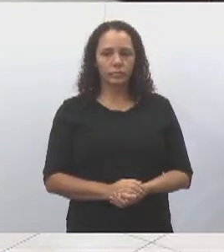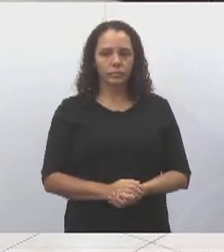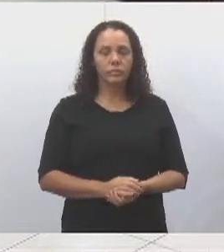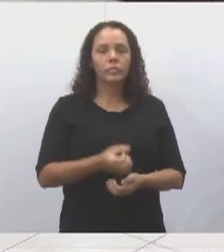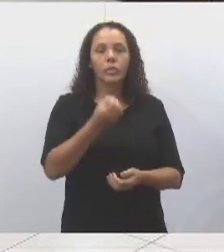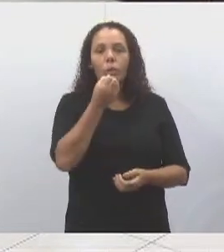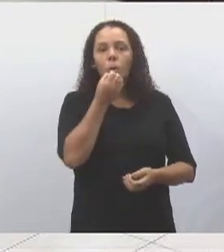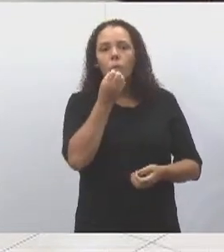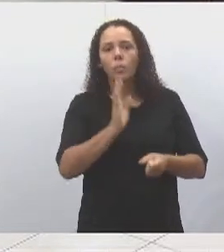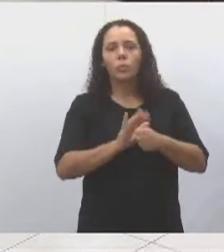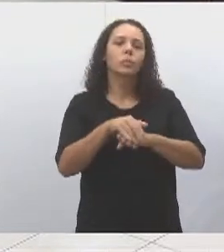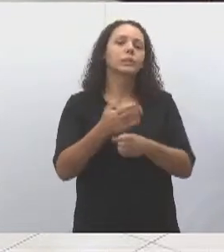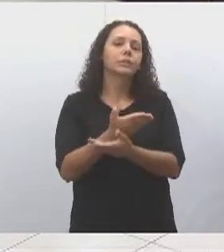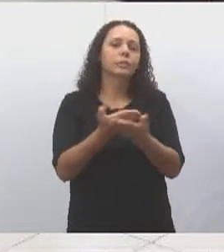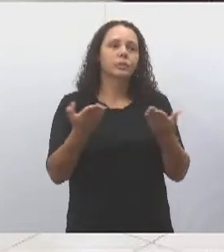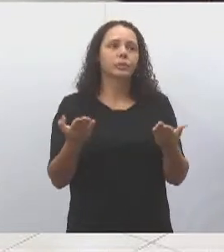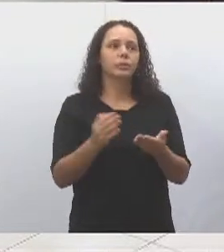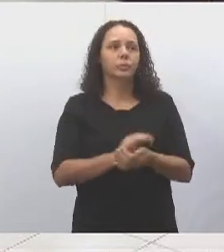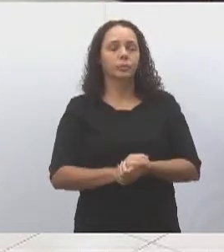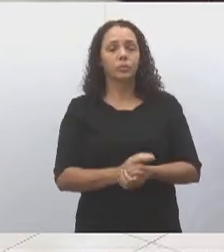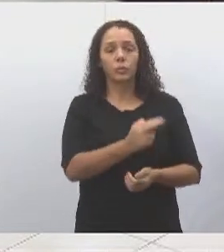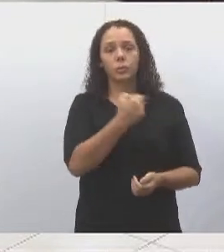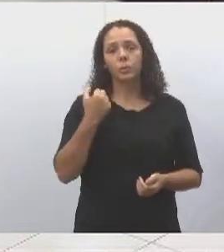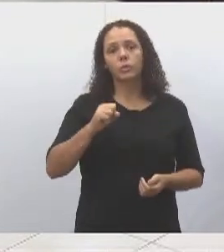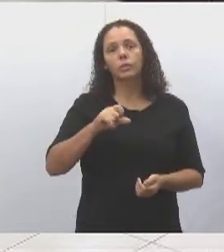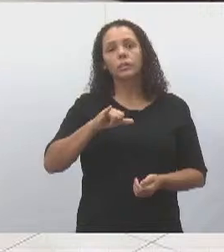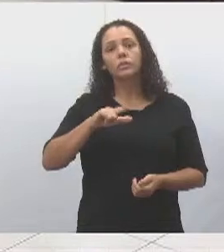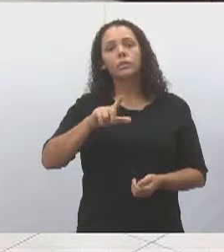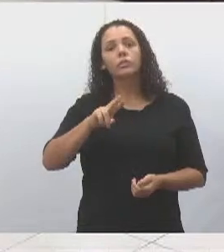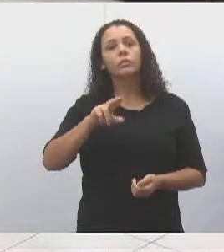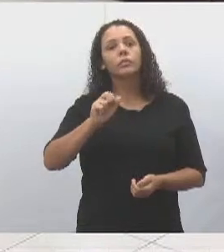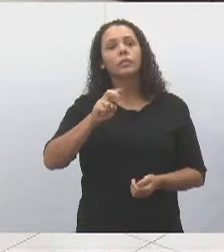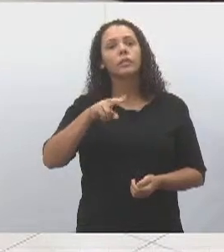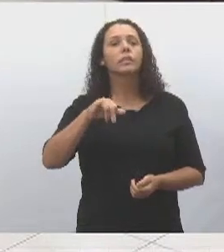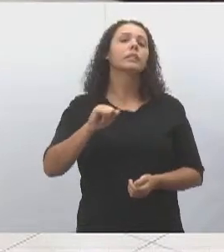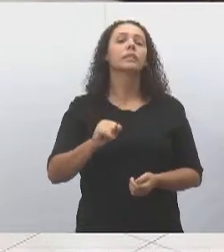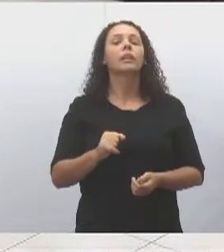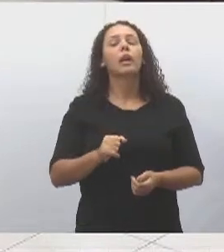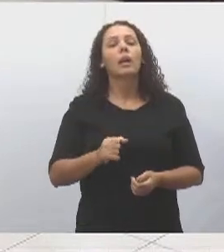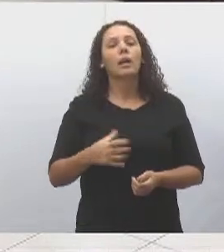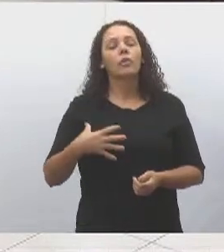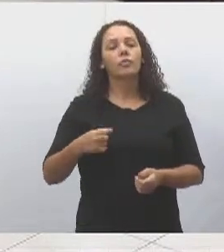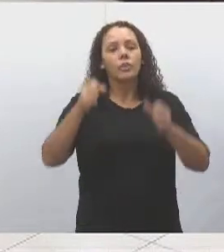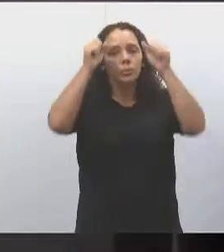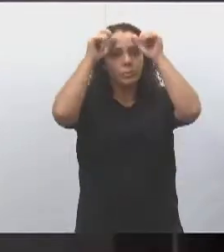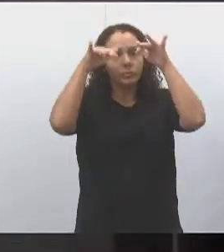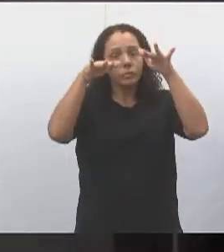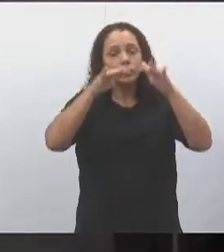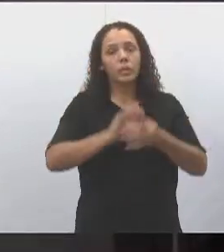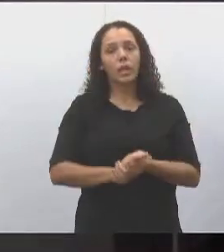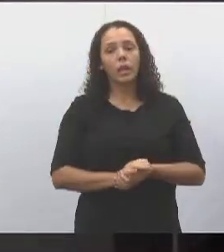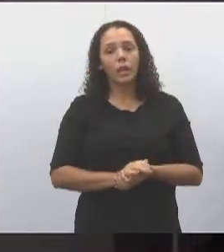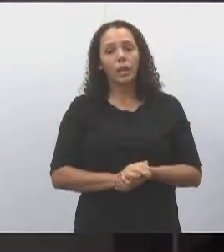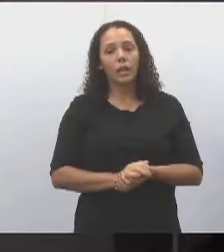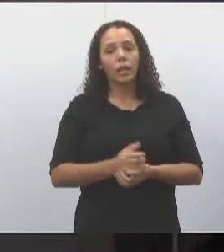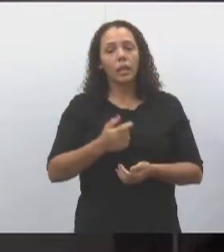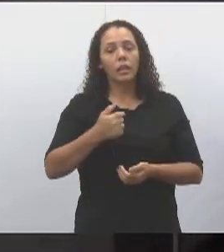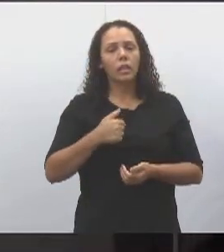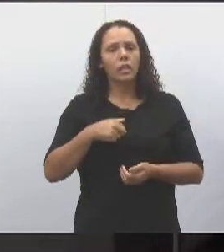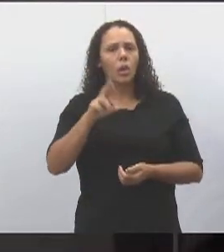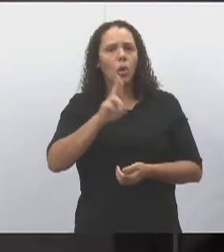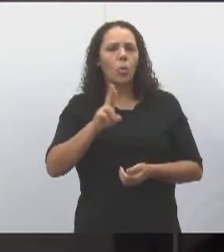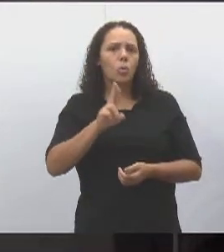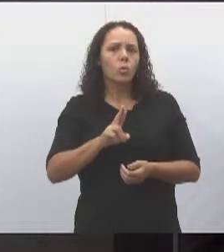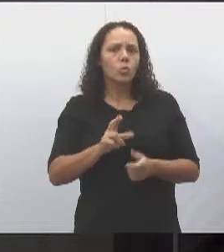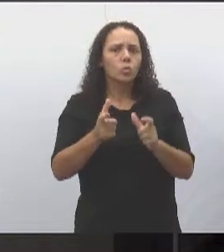Boa noite a todos. Meu nome é Silvânia, sou mãe atípica e eu uso bastante o SIM, a